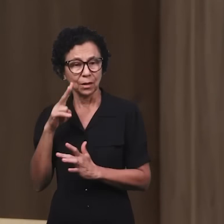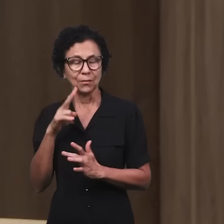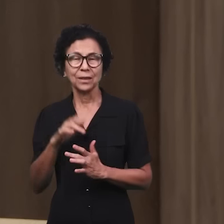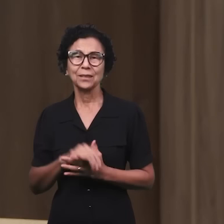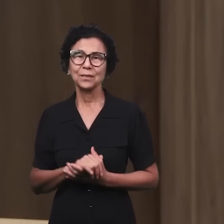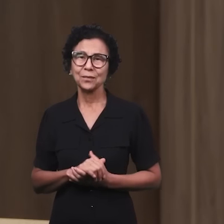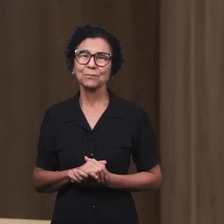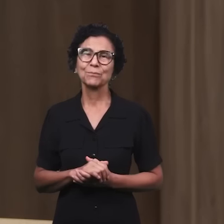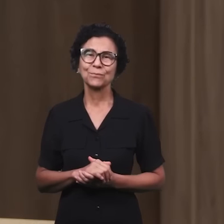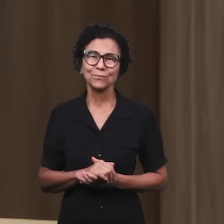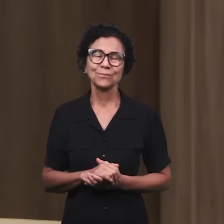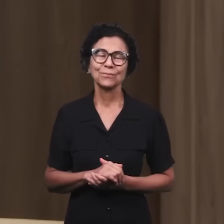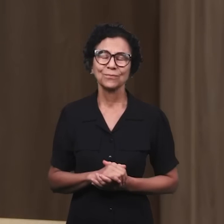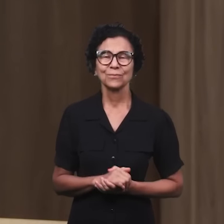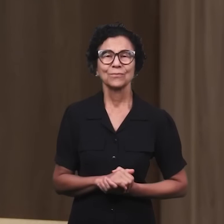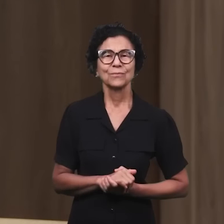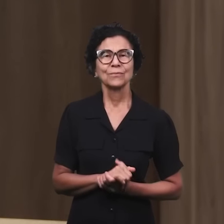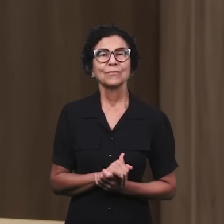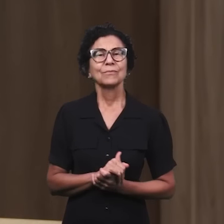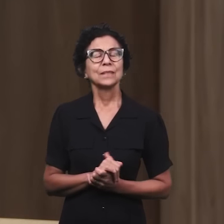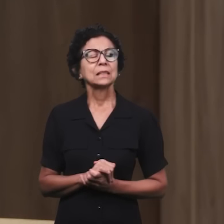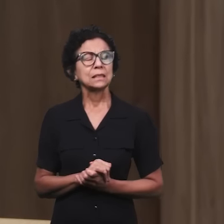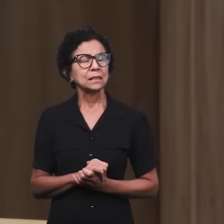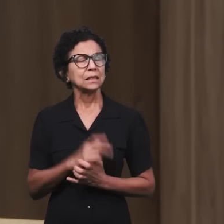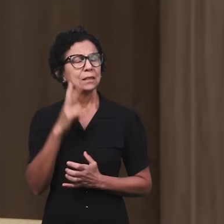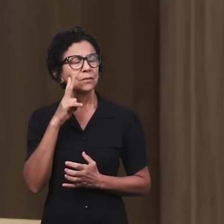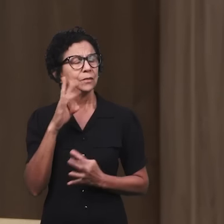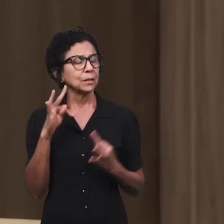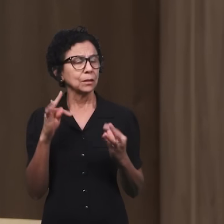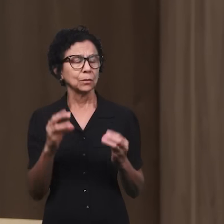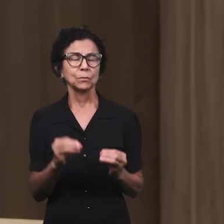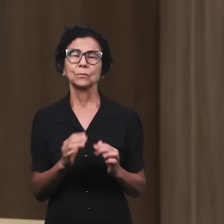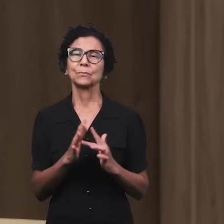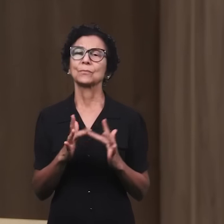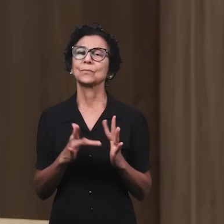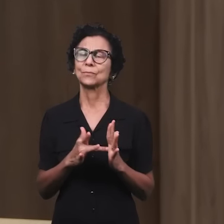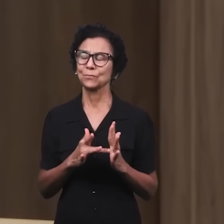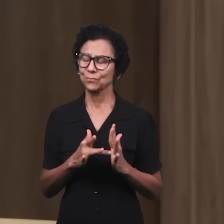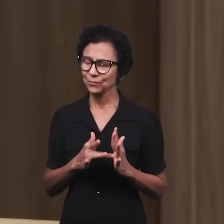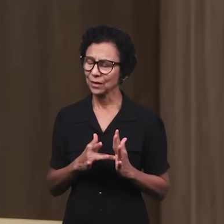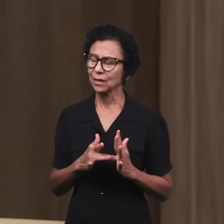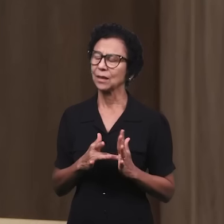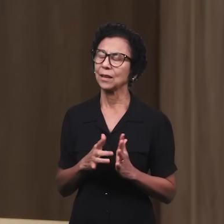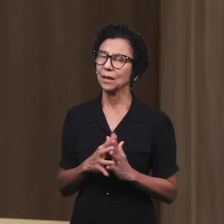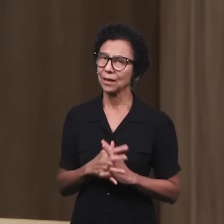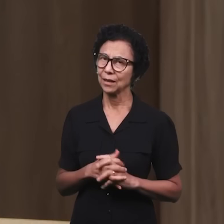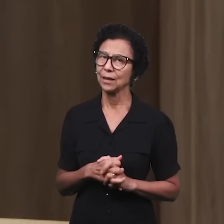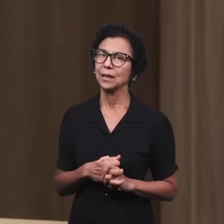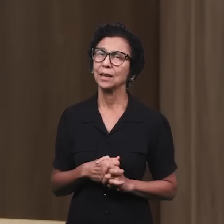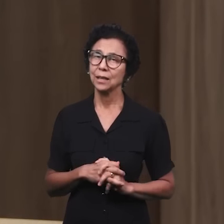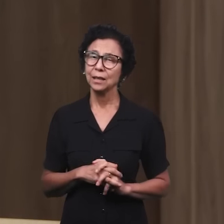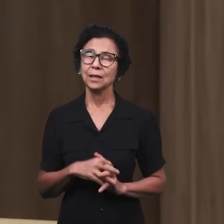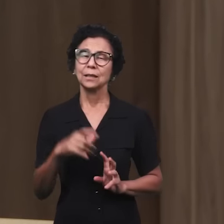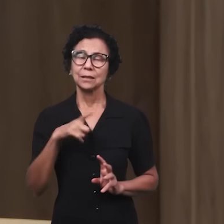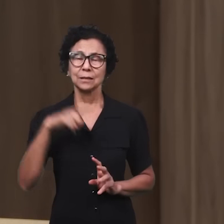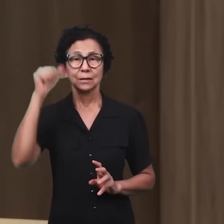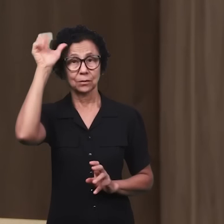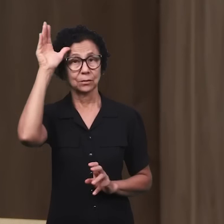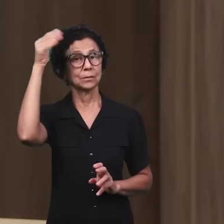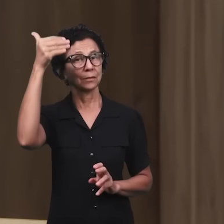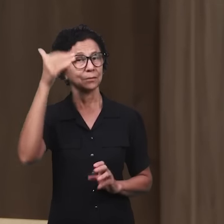vindo. Jesus. Ele está vindo de encontro a tudo isso. Isso aí. Né? Ele está vindo de encontro a tudo isso. Ou